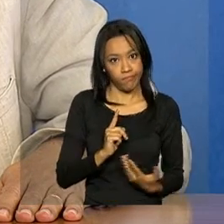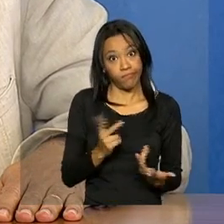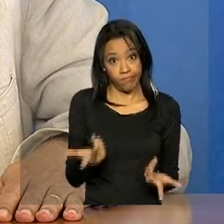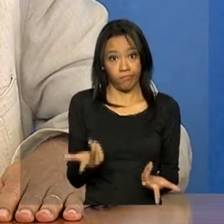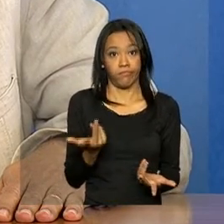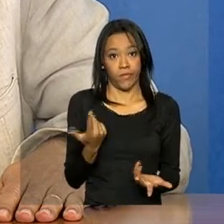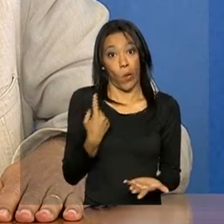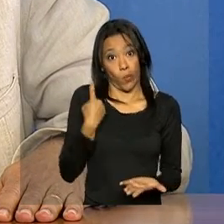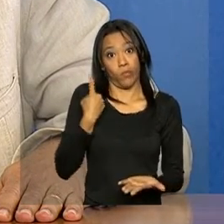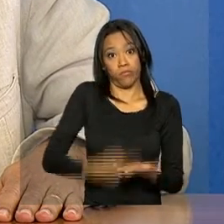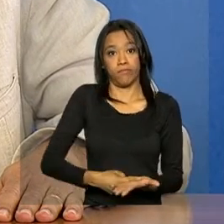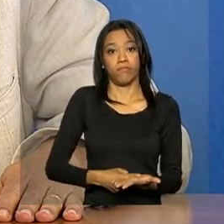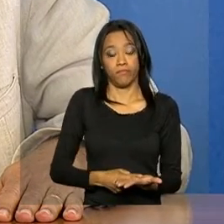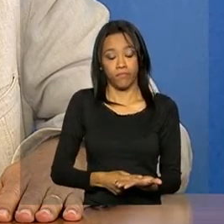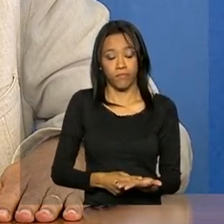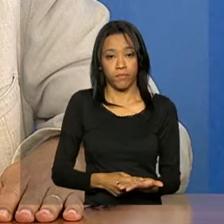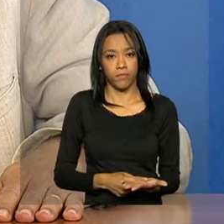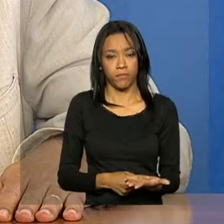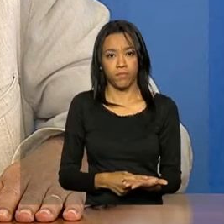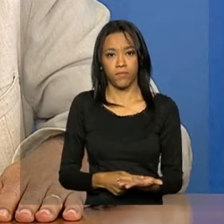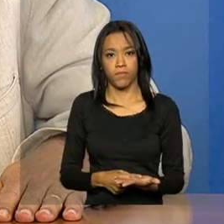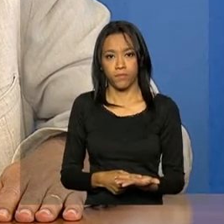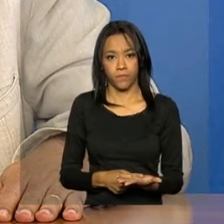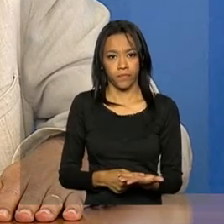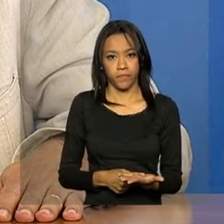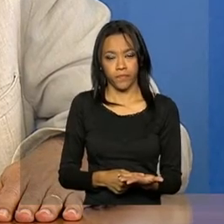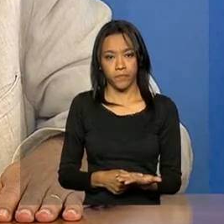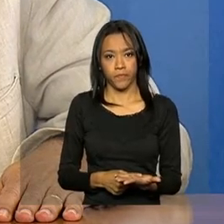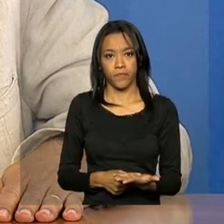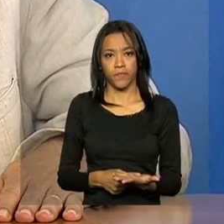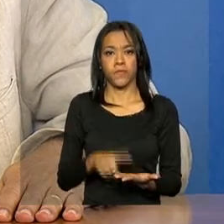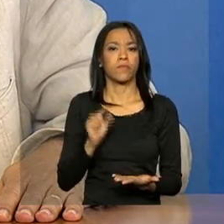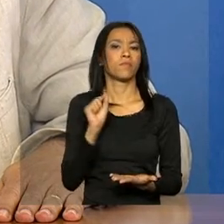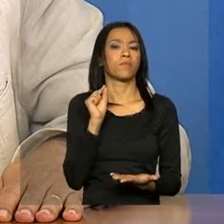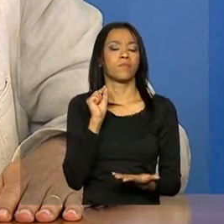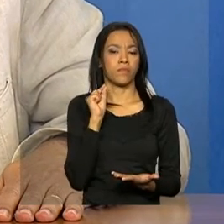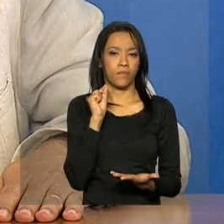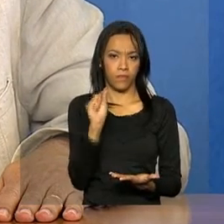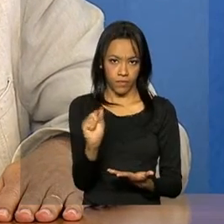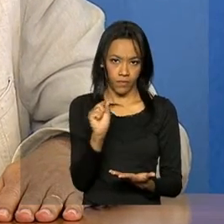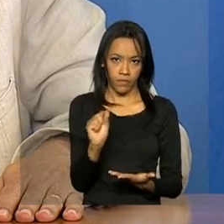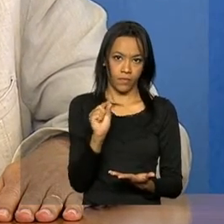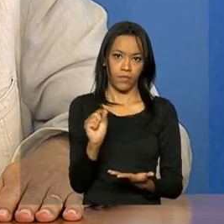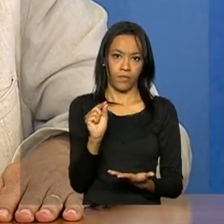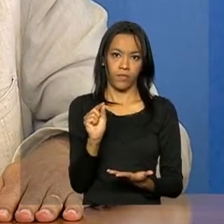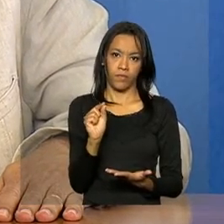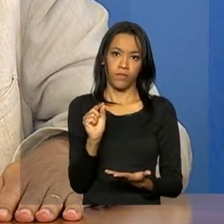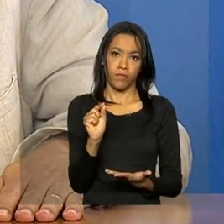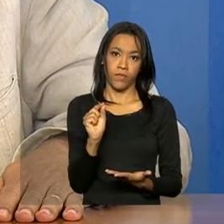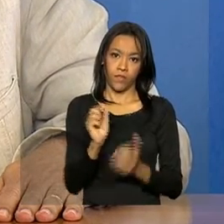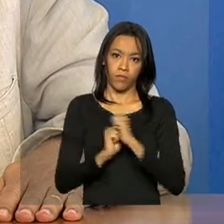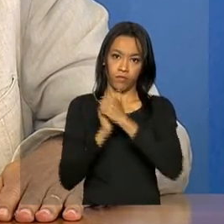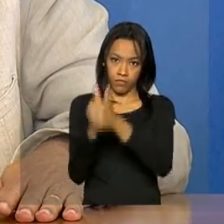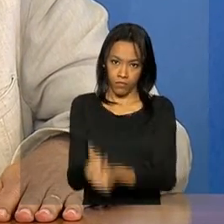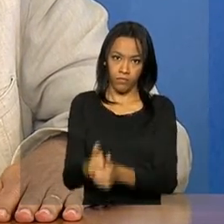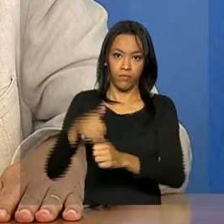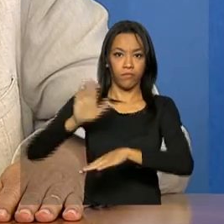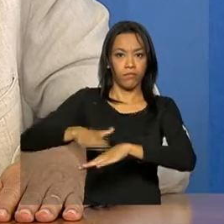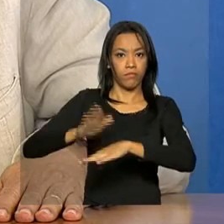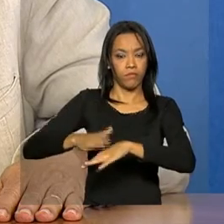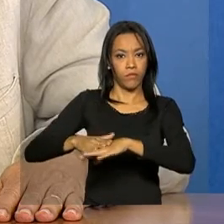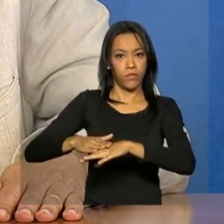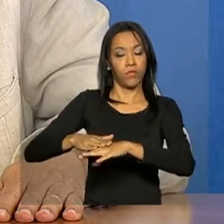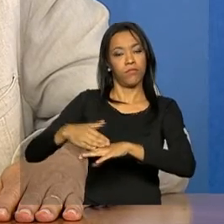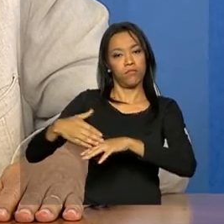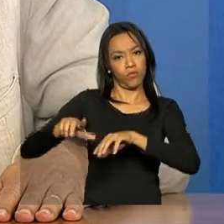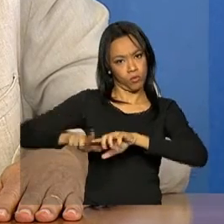obrigação de corresponder aos compromissos e liberar os recursos